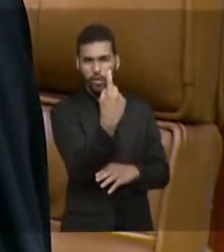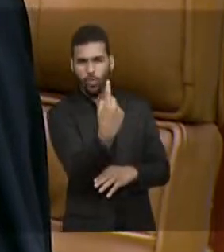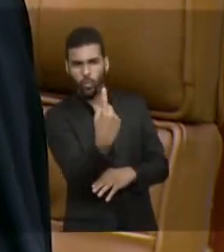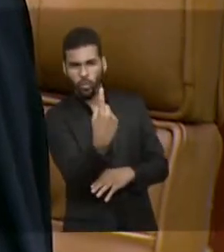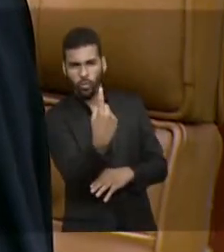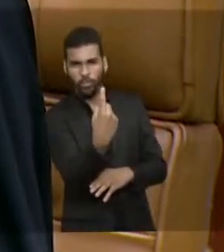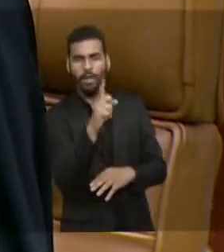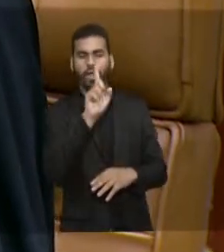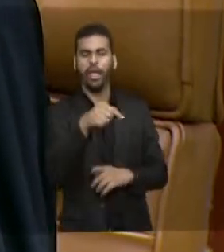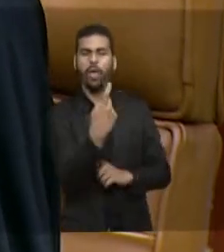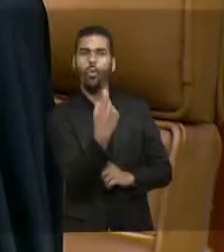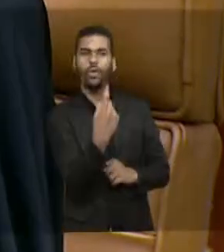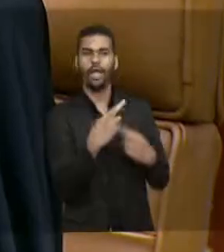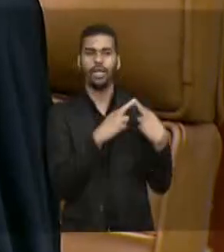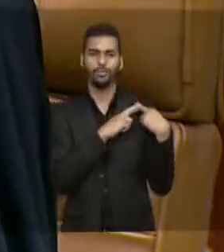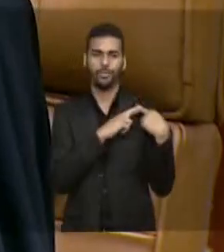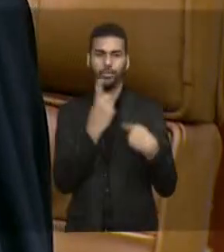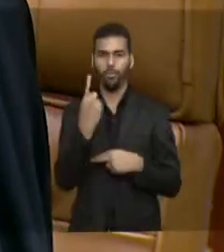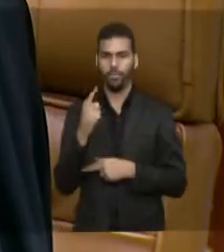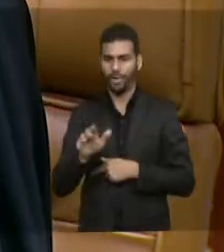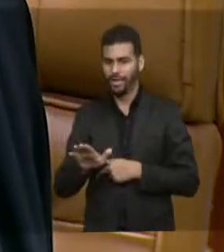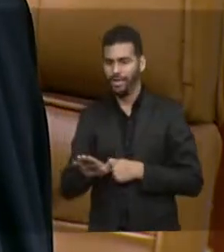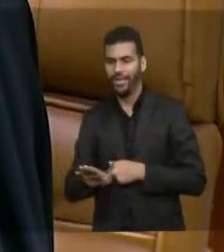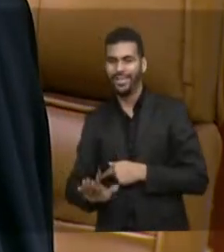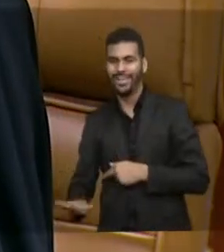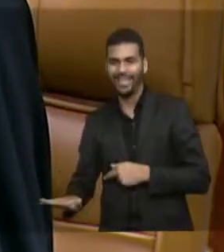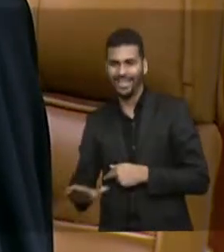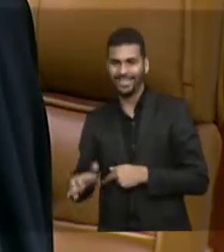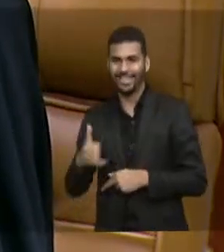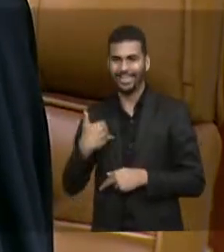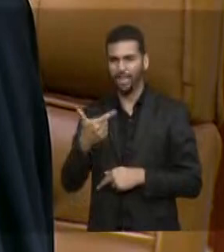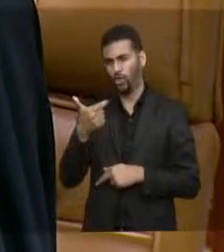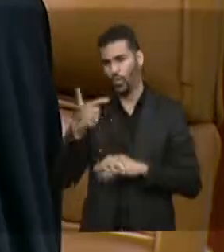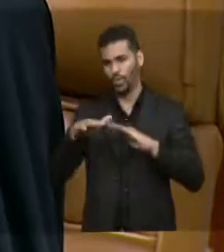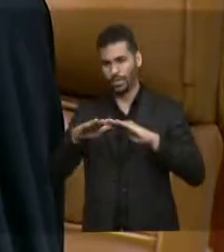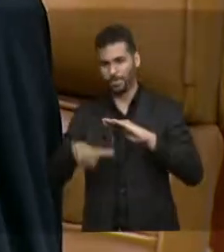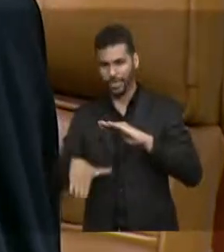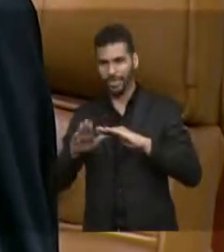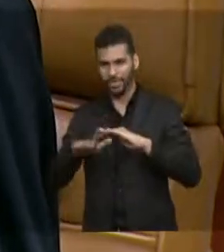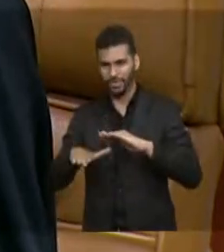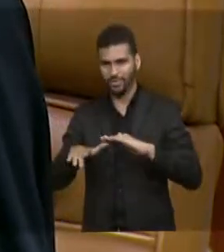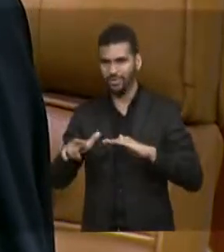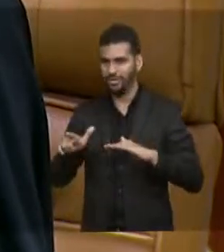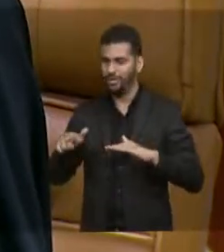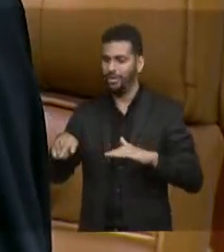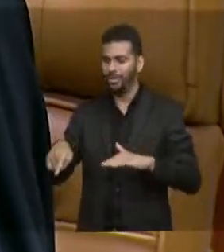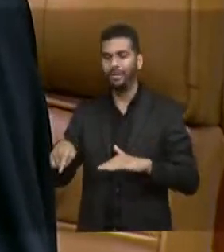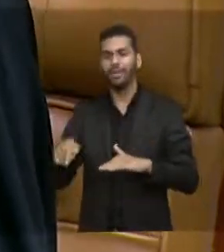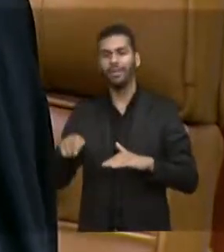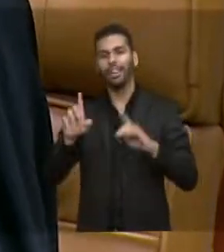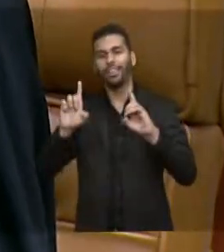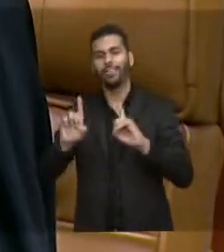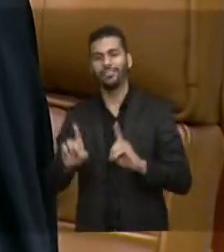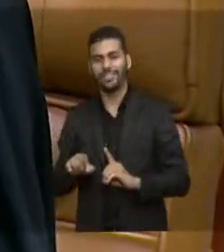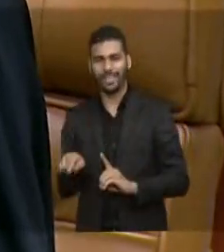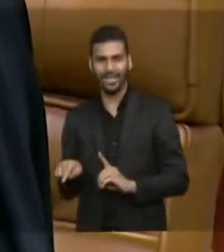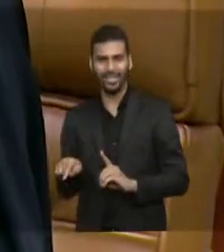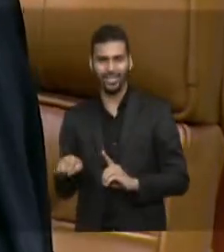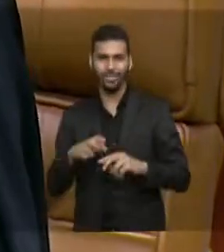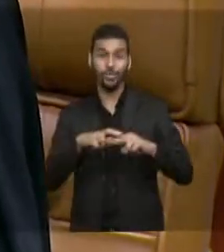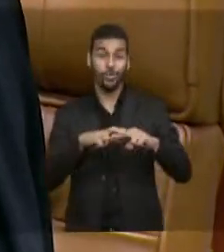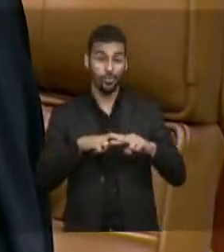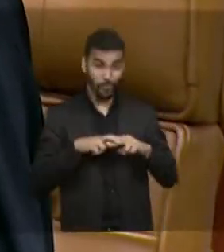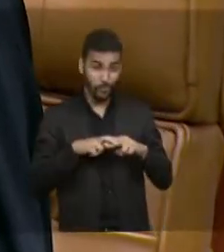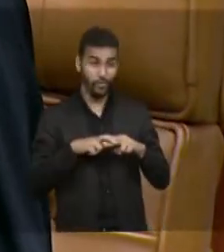responsável é por uma criança menor de 12 anos e com necessidades especiais então excepcionalmente